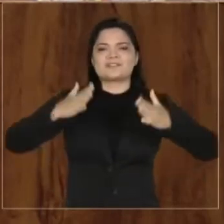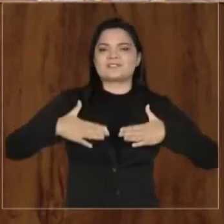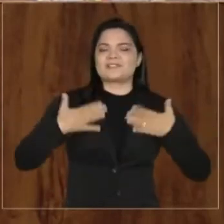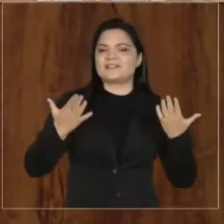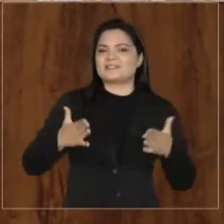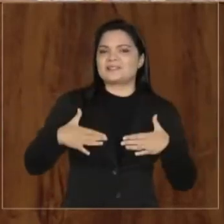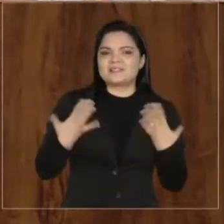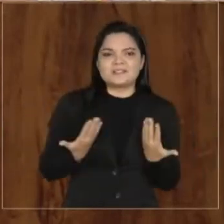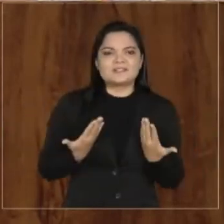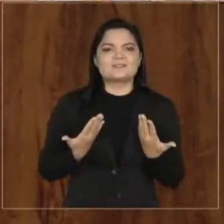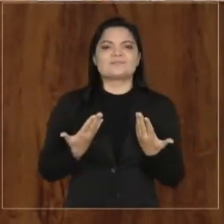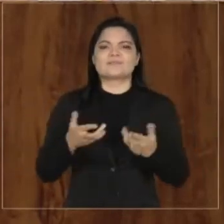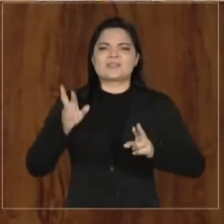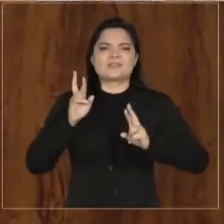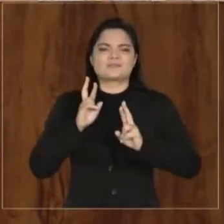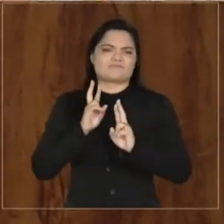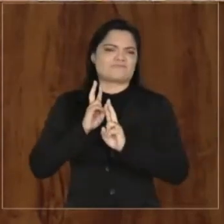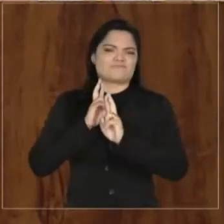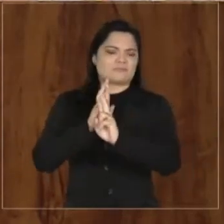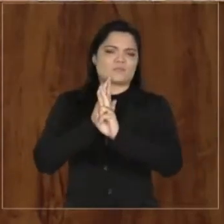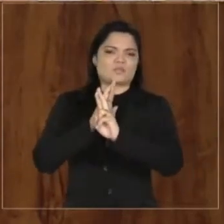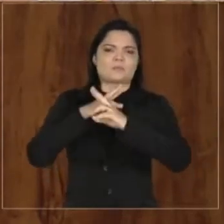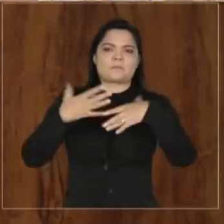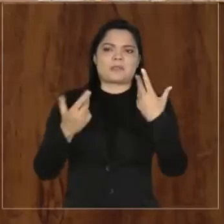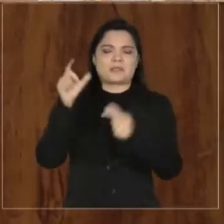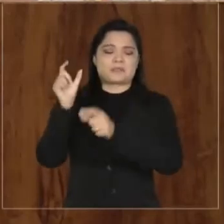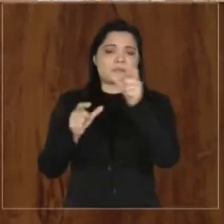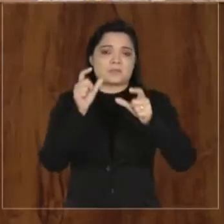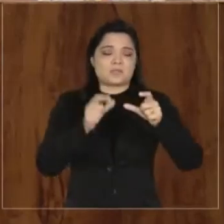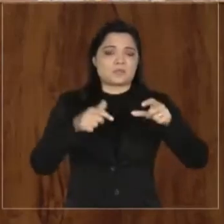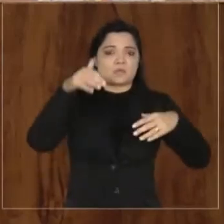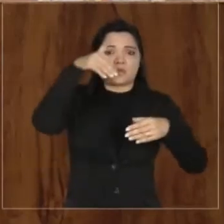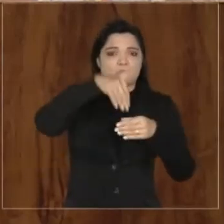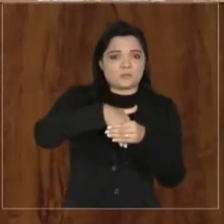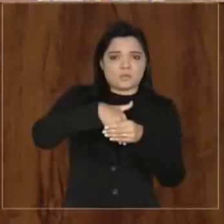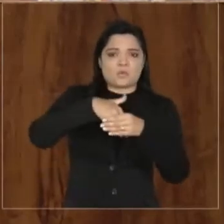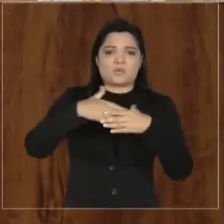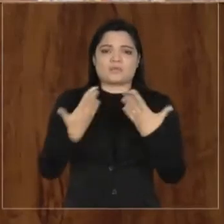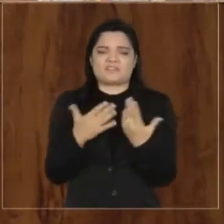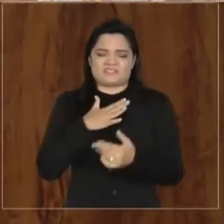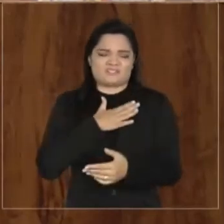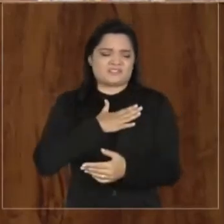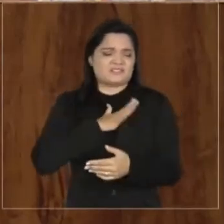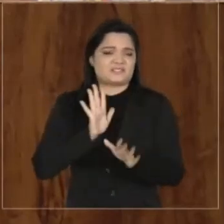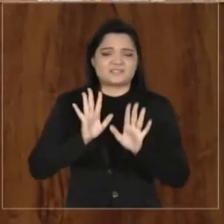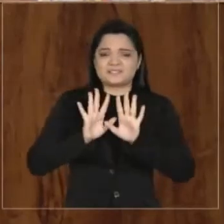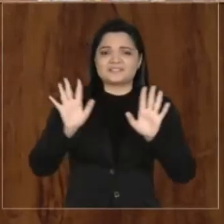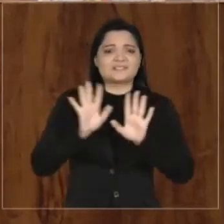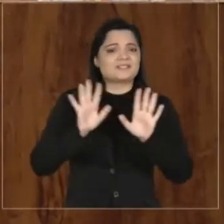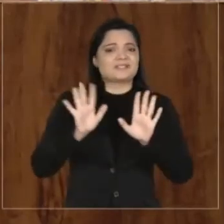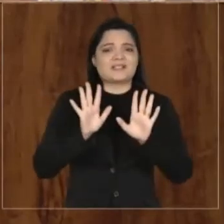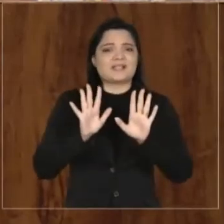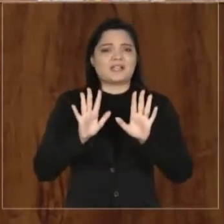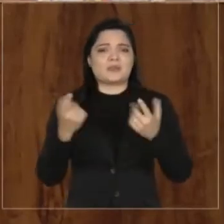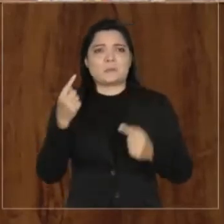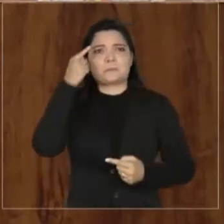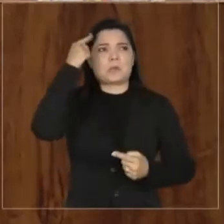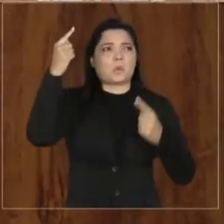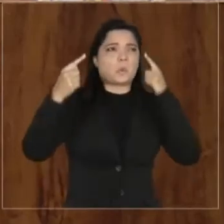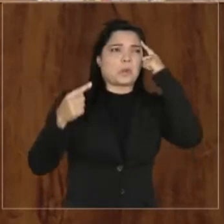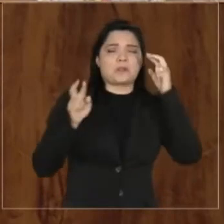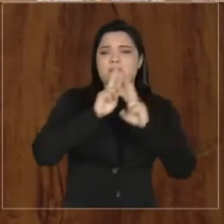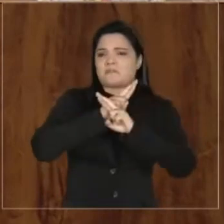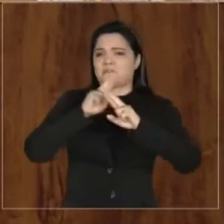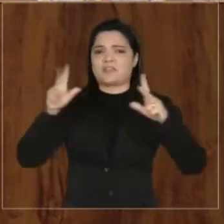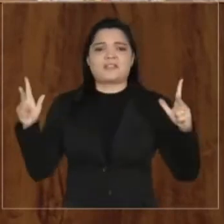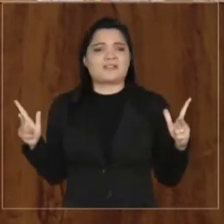gente não espera que as pessoas depositem os seus dissabores na vida, ou ideológicos,